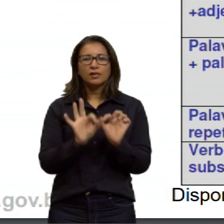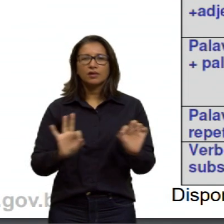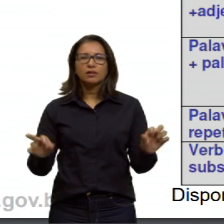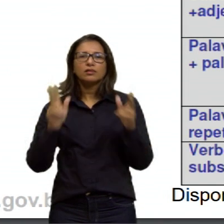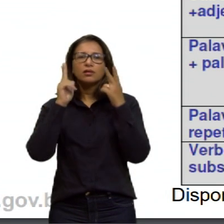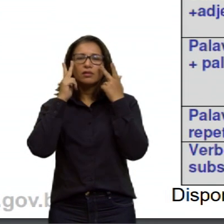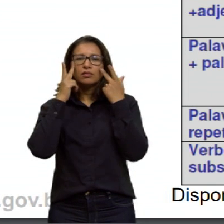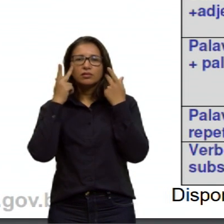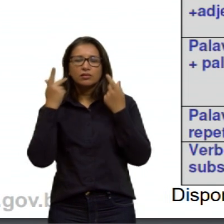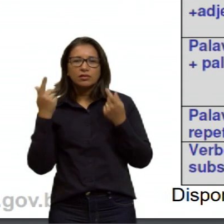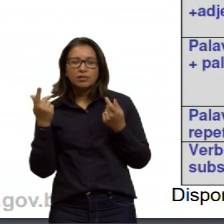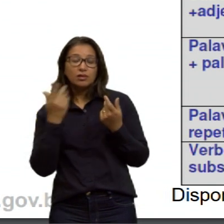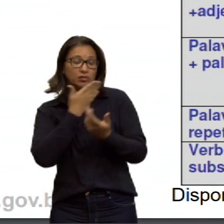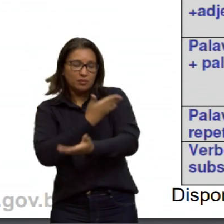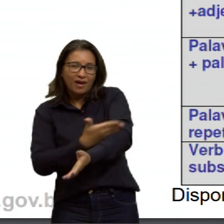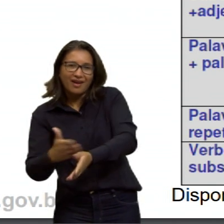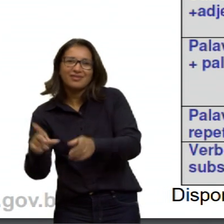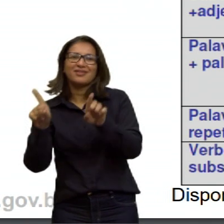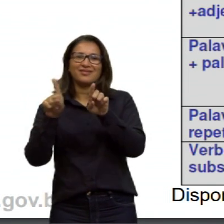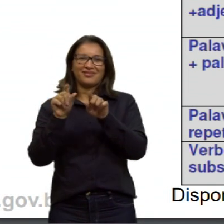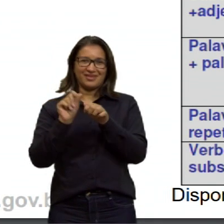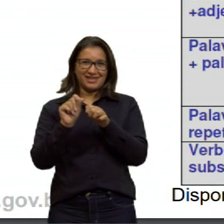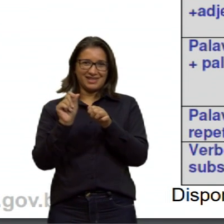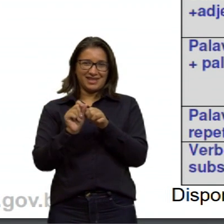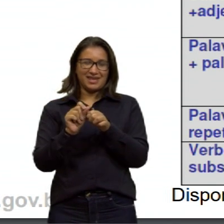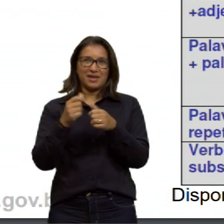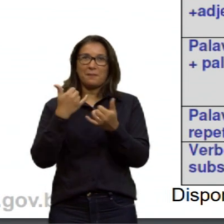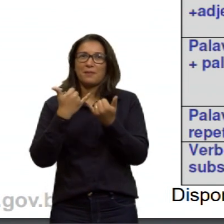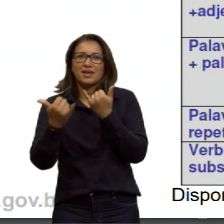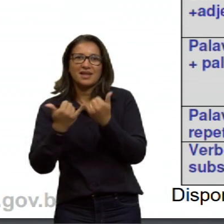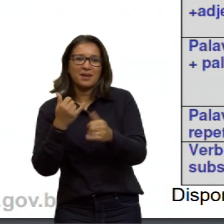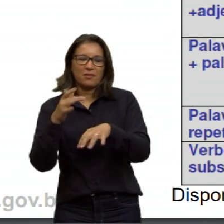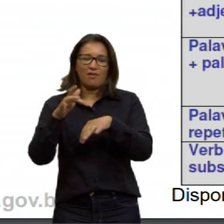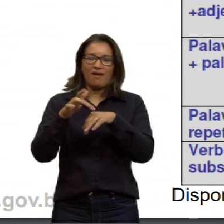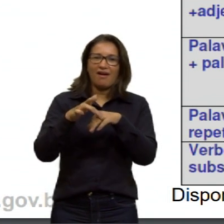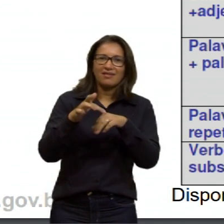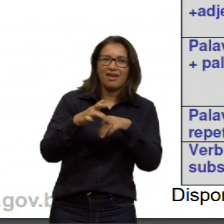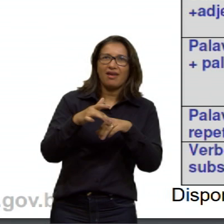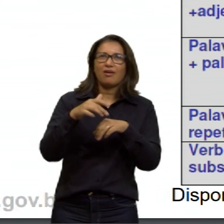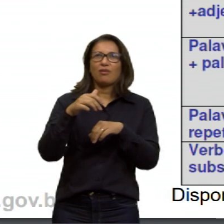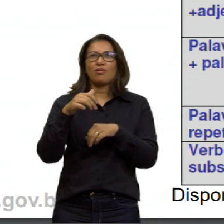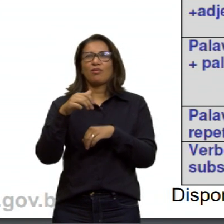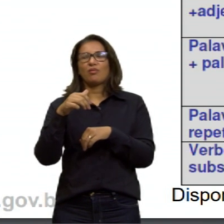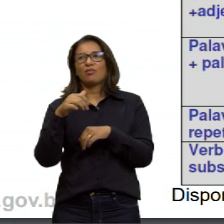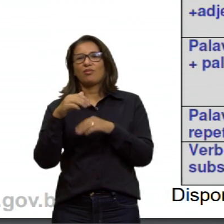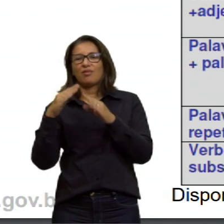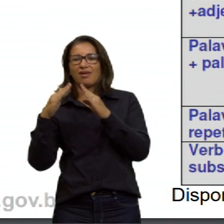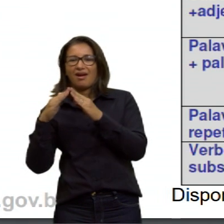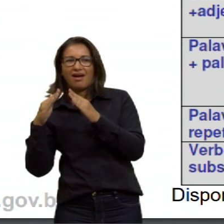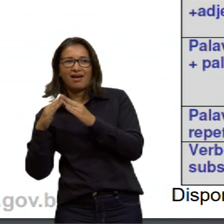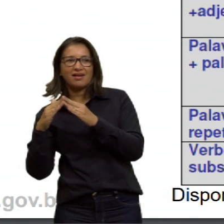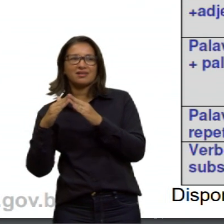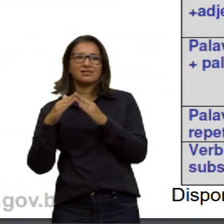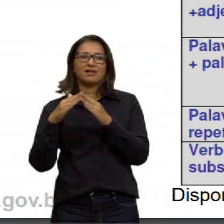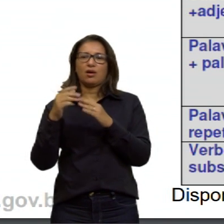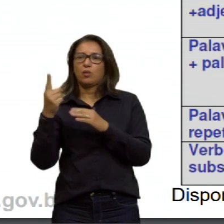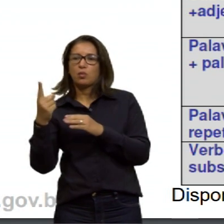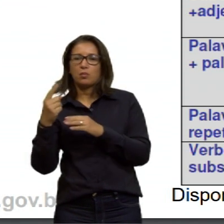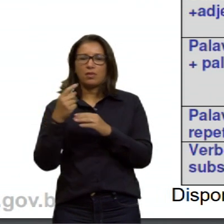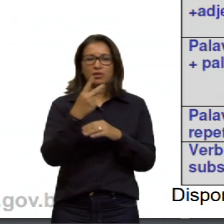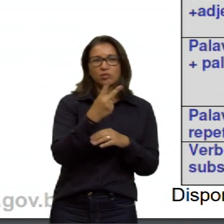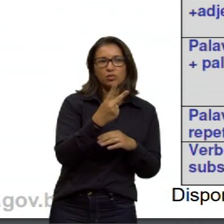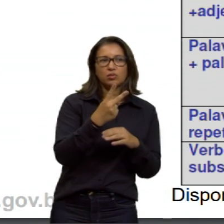a fazer flexão de número por exemplo anel anéis casa casas tranquilo